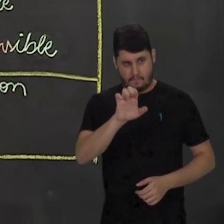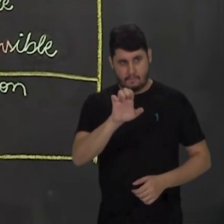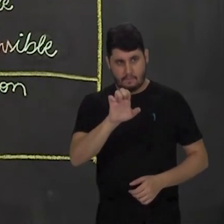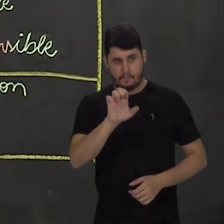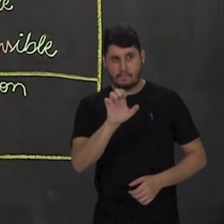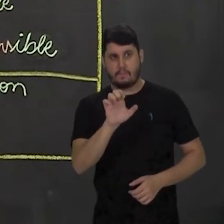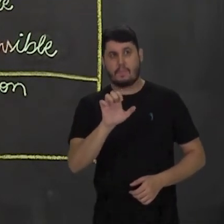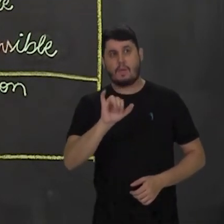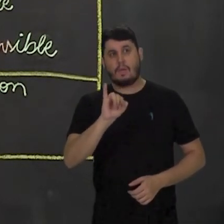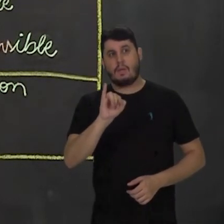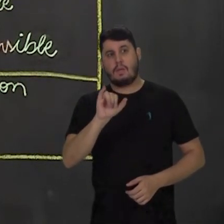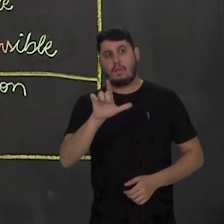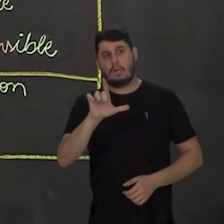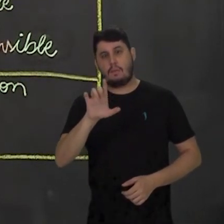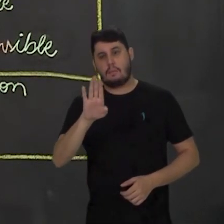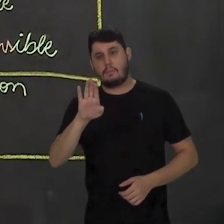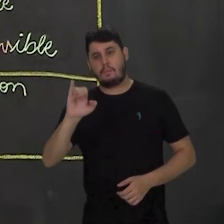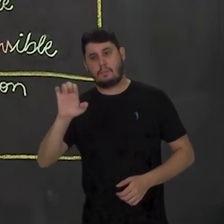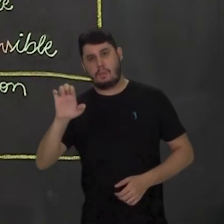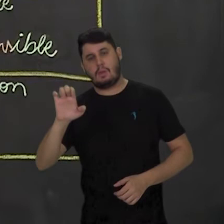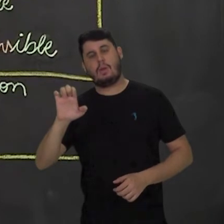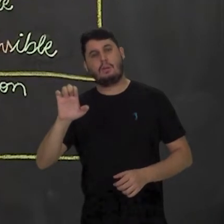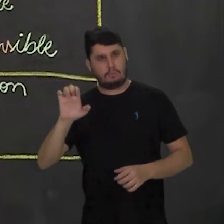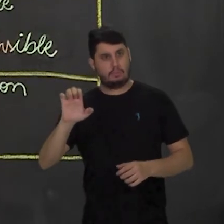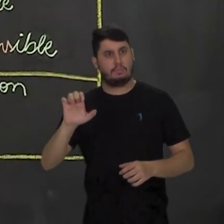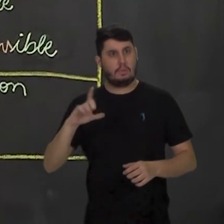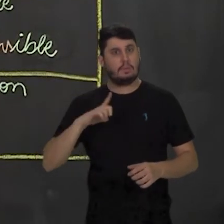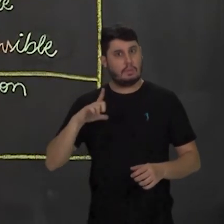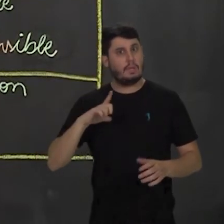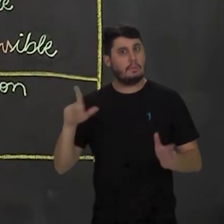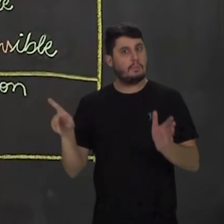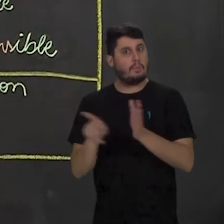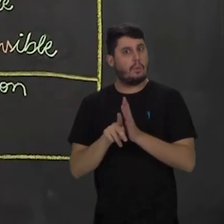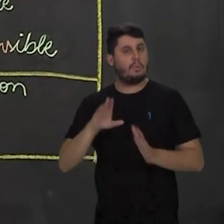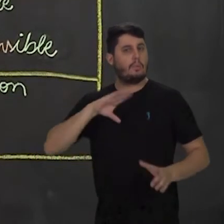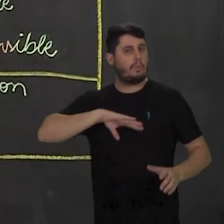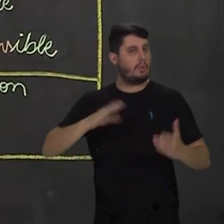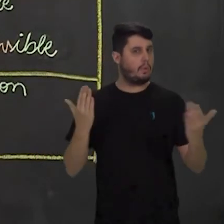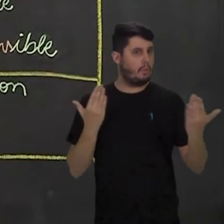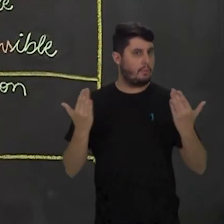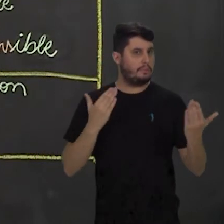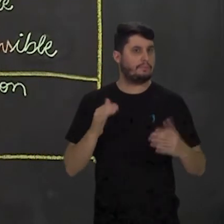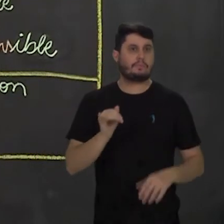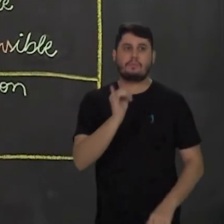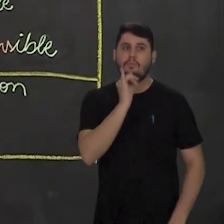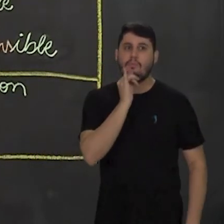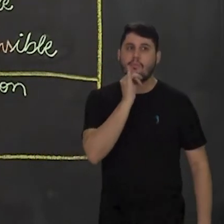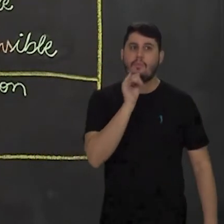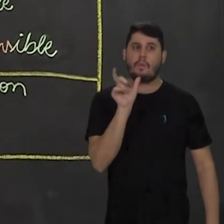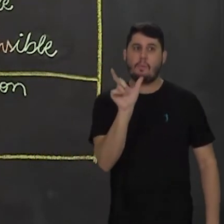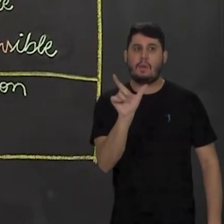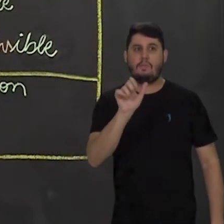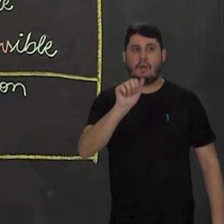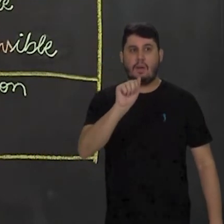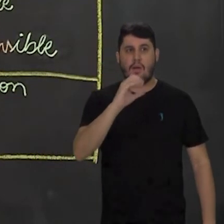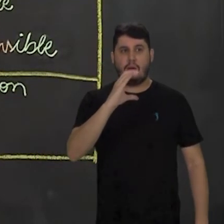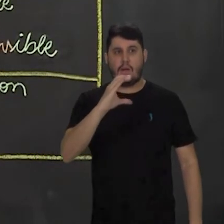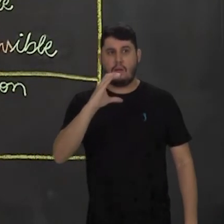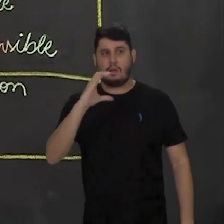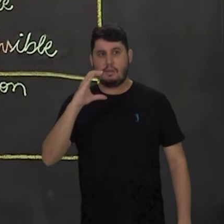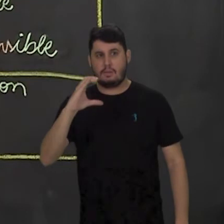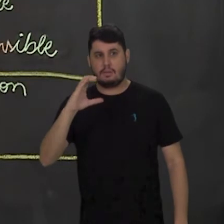português. Seria o hável, evil. Por exemplo, accept, aceitar. Aceitável, em